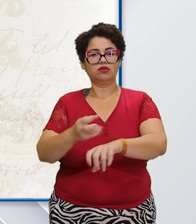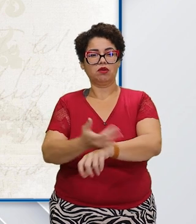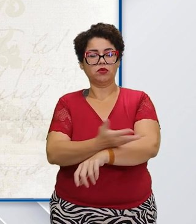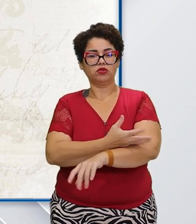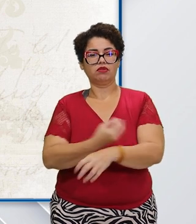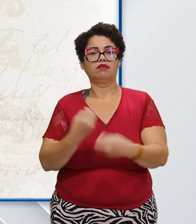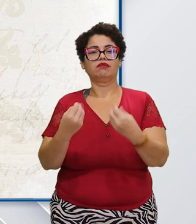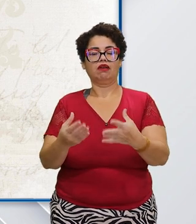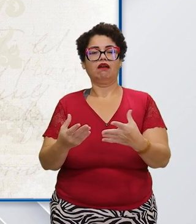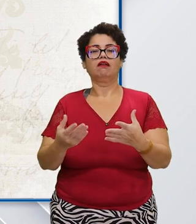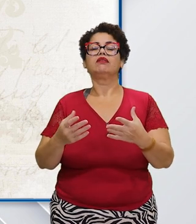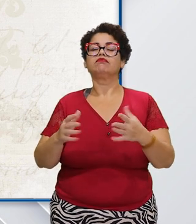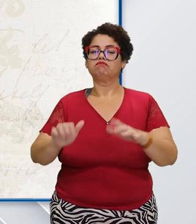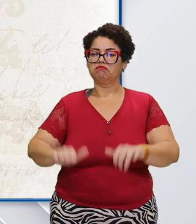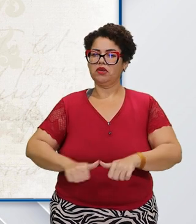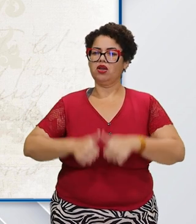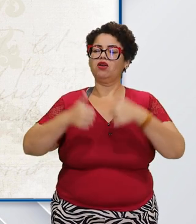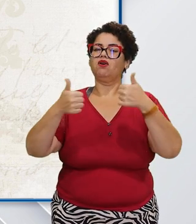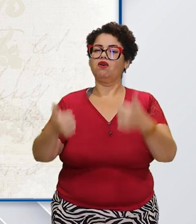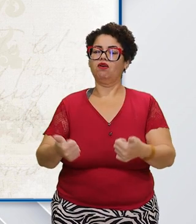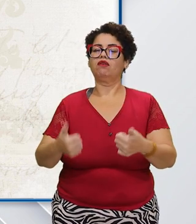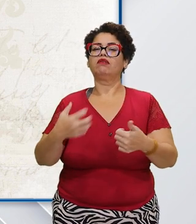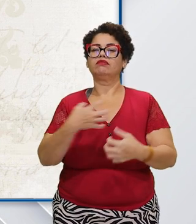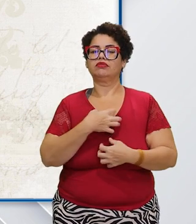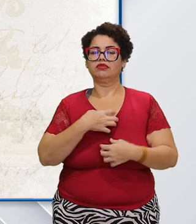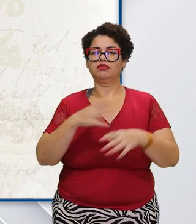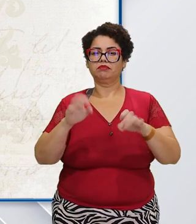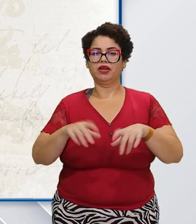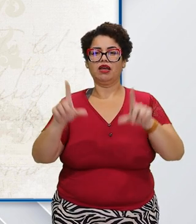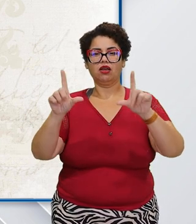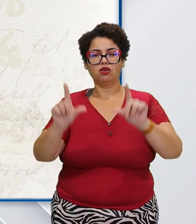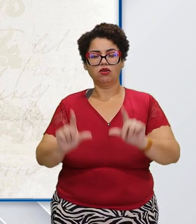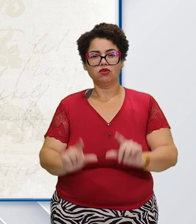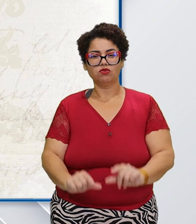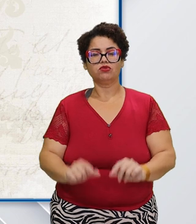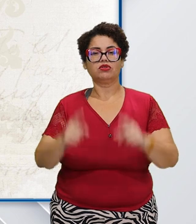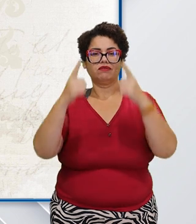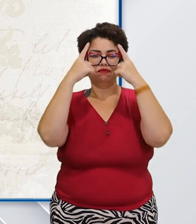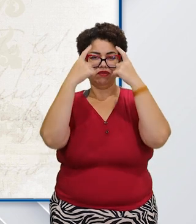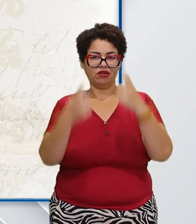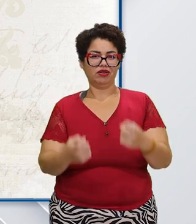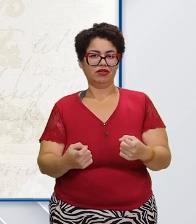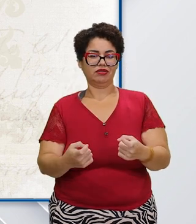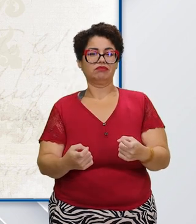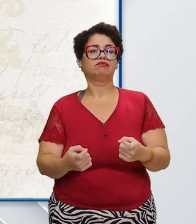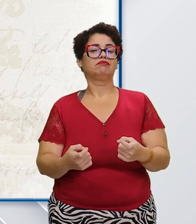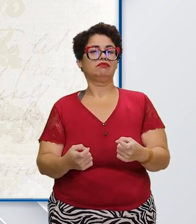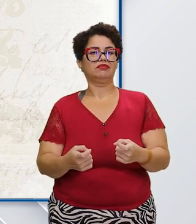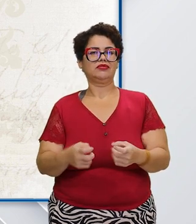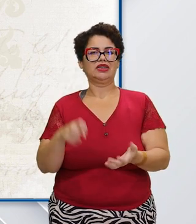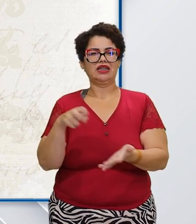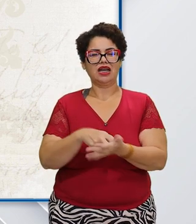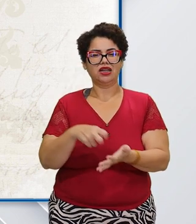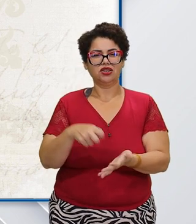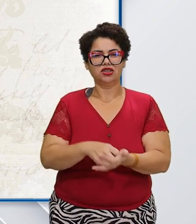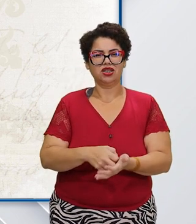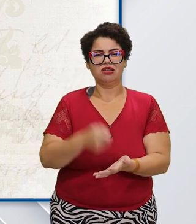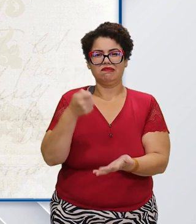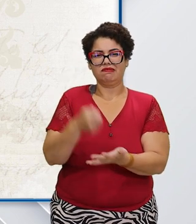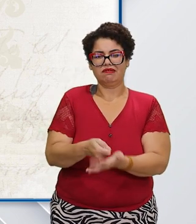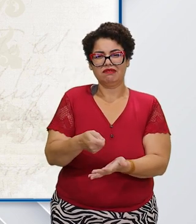emocional pode fazer uma diferença significativa na redução da violência medidas